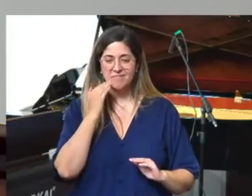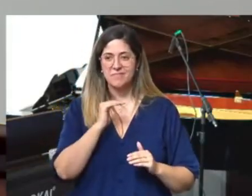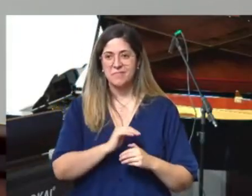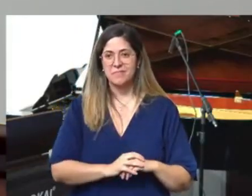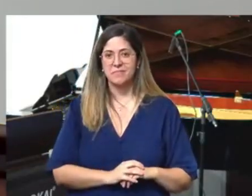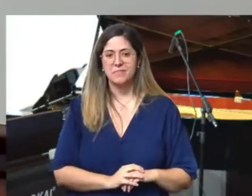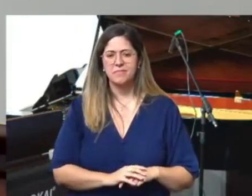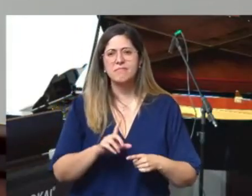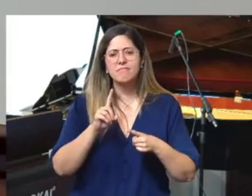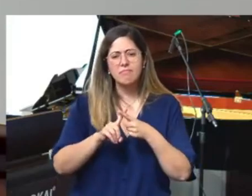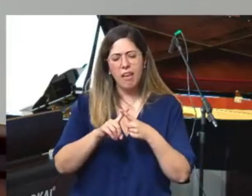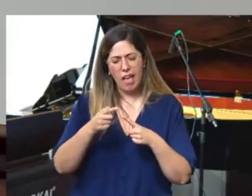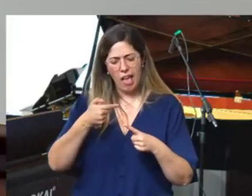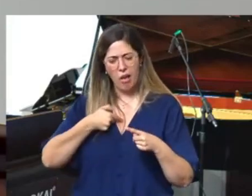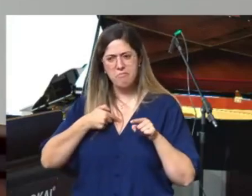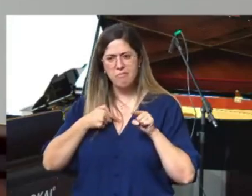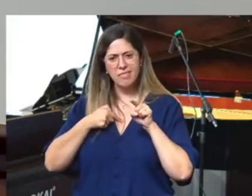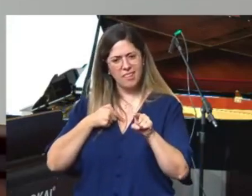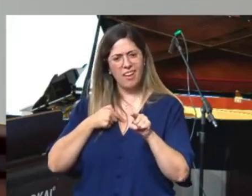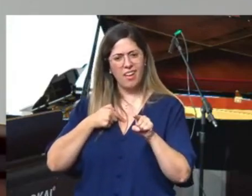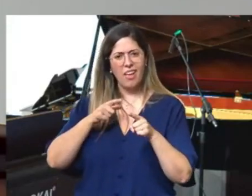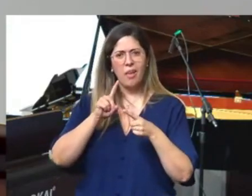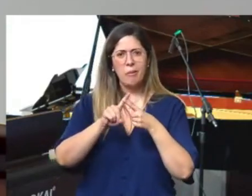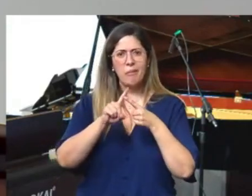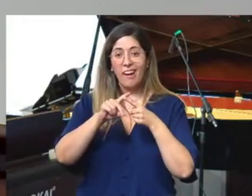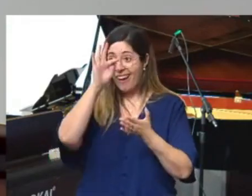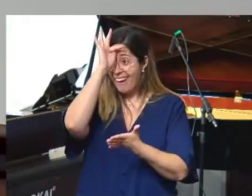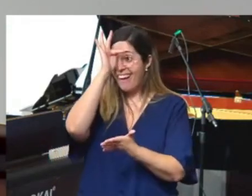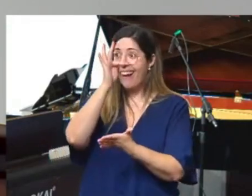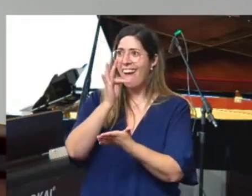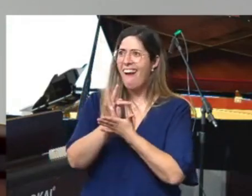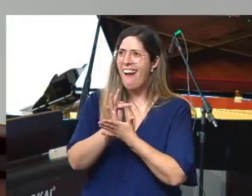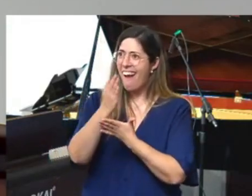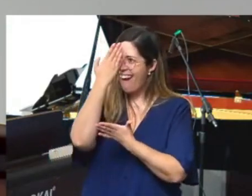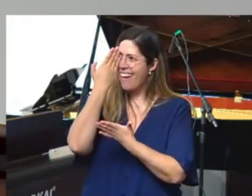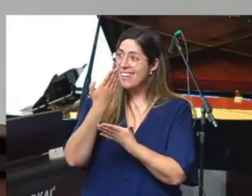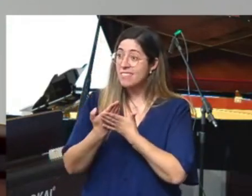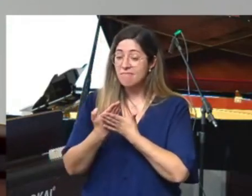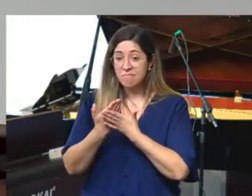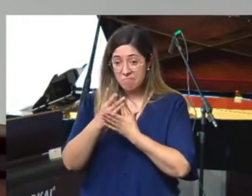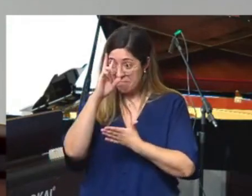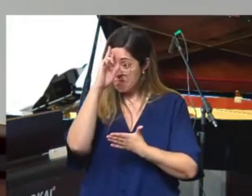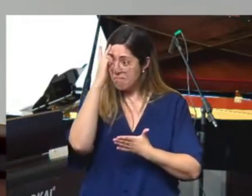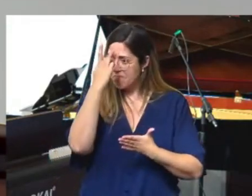Por que eu e você podemos crer que podemos mudar?